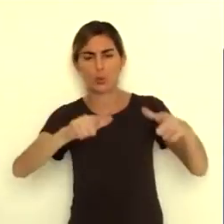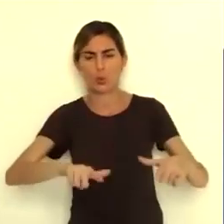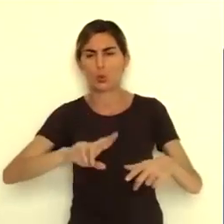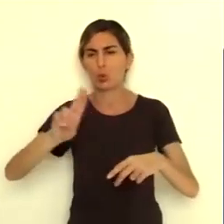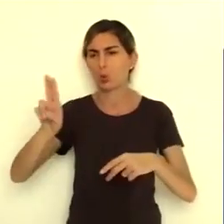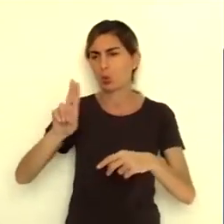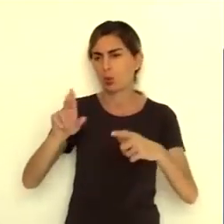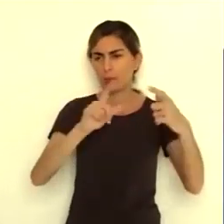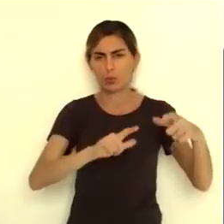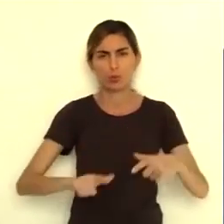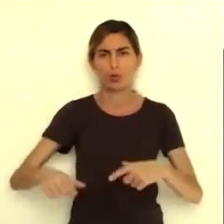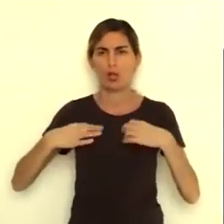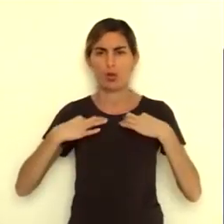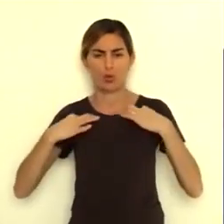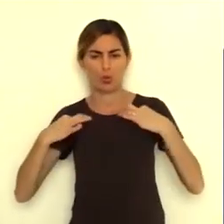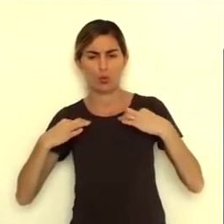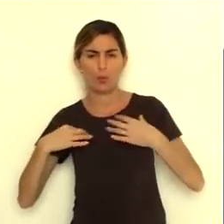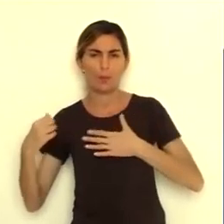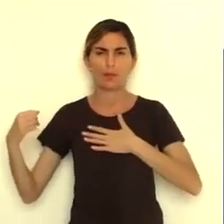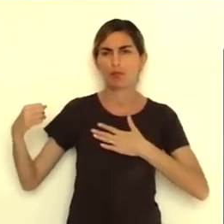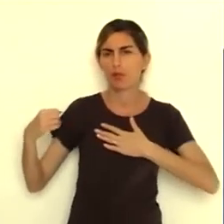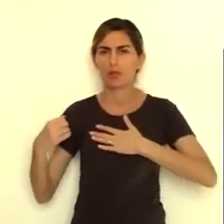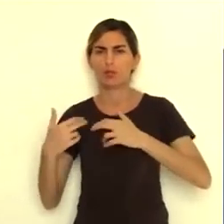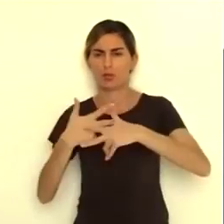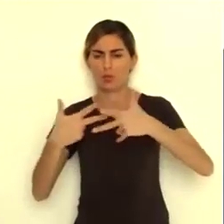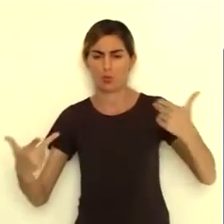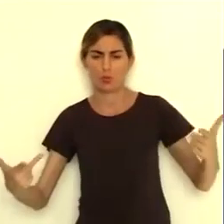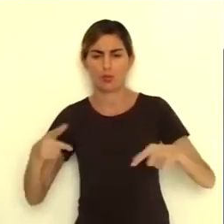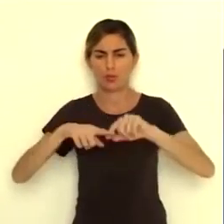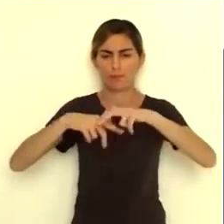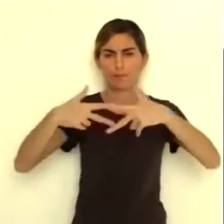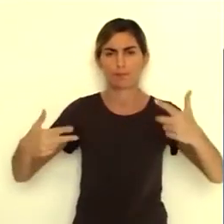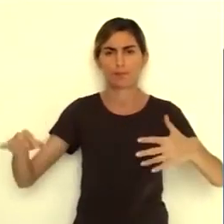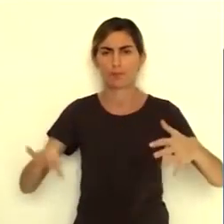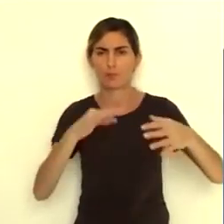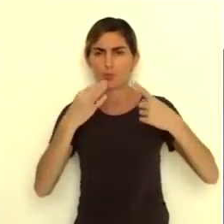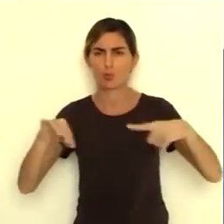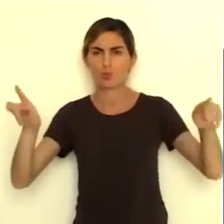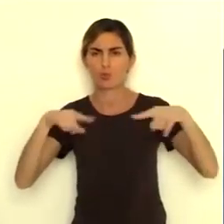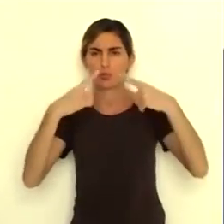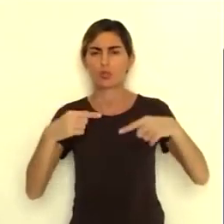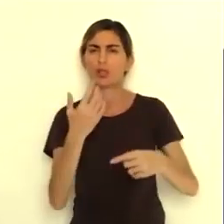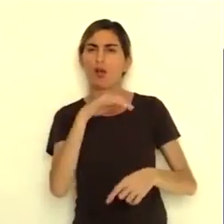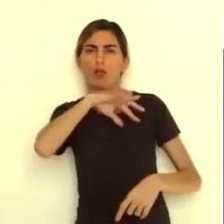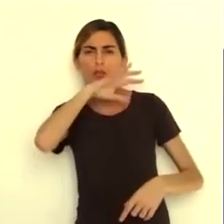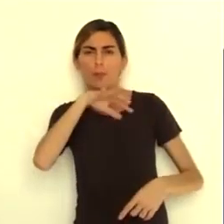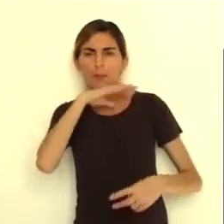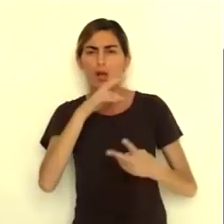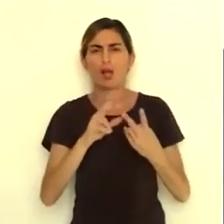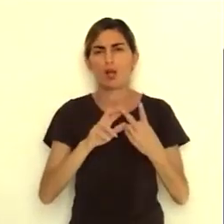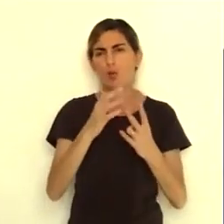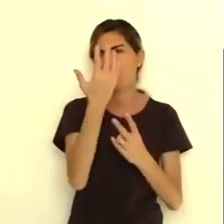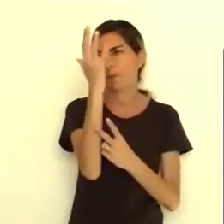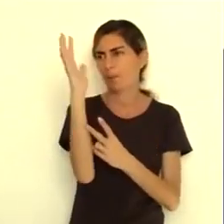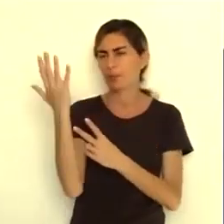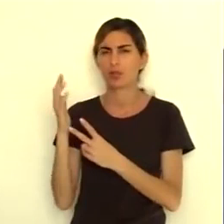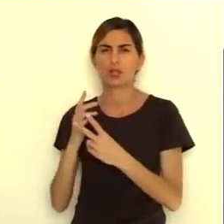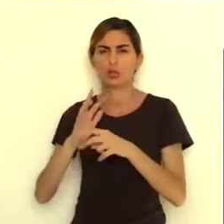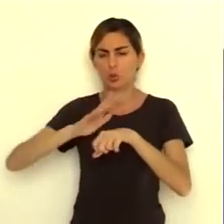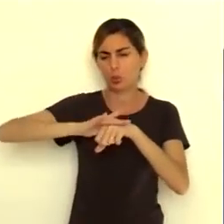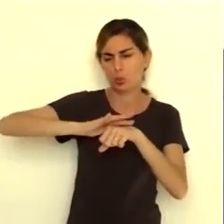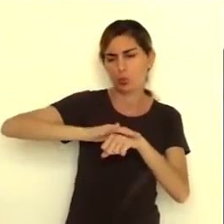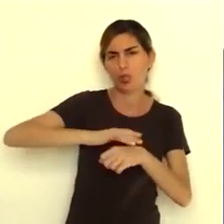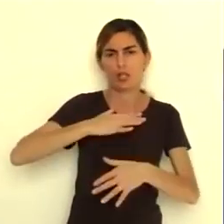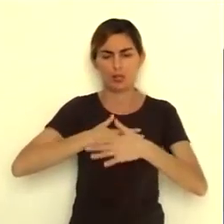de lugares, roupas, danças, instrumentos musicais, né, animais, plantas e frutos,